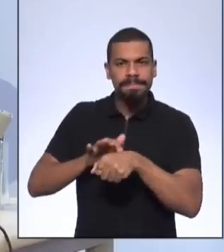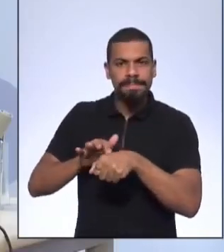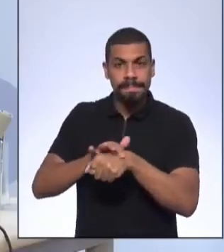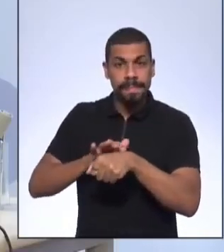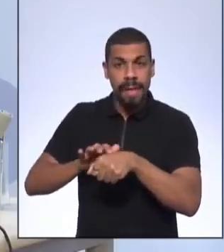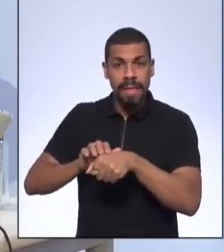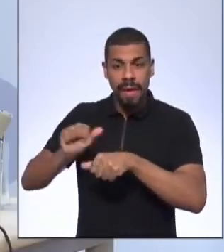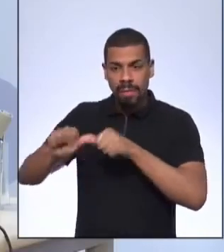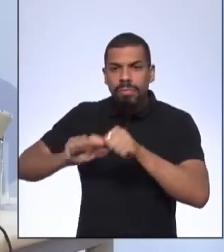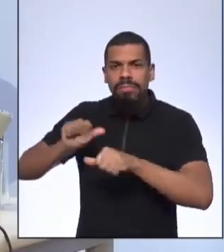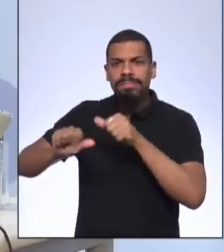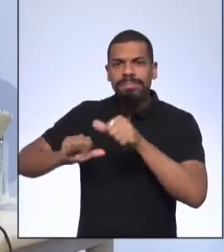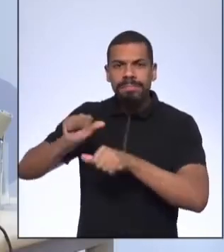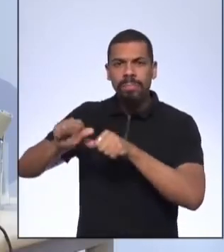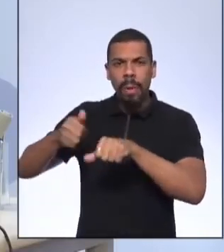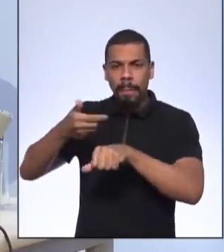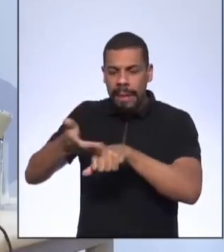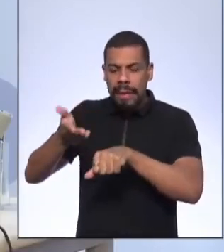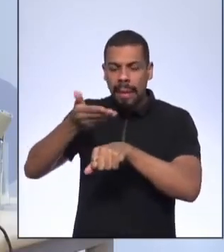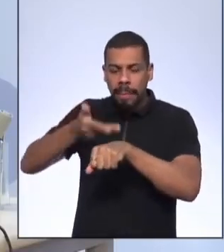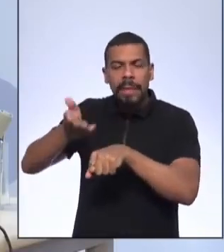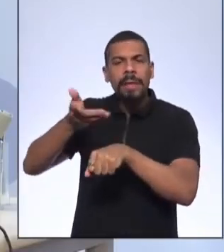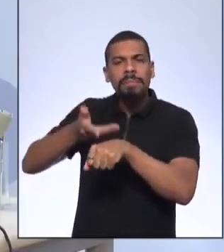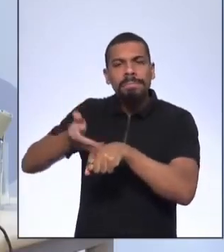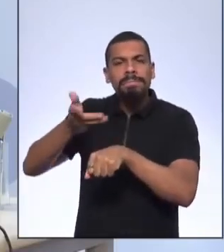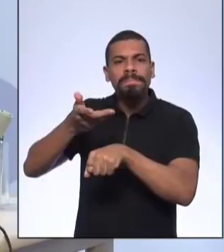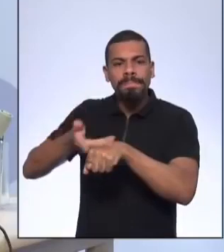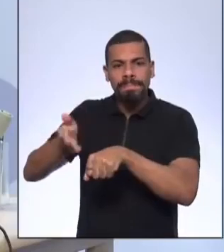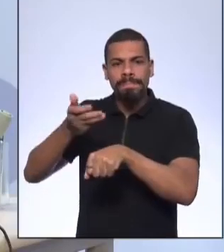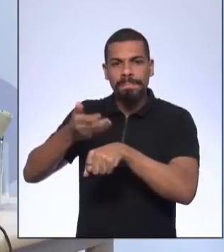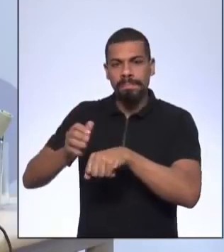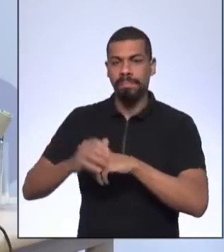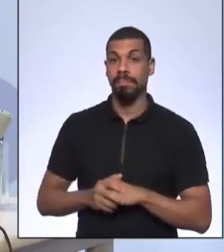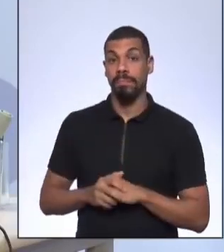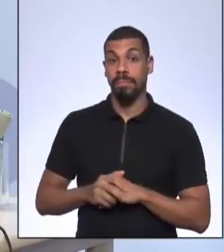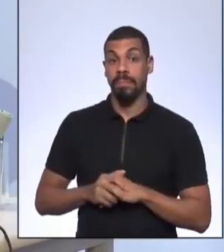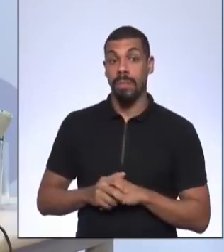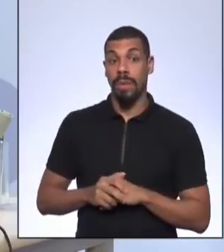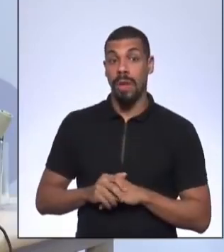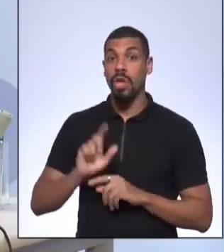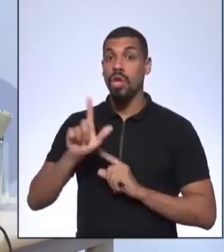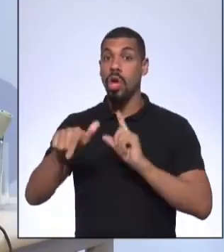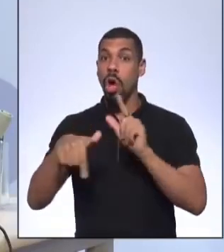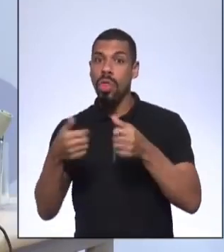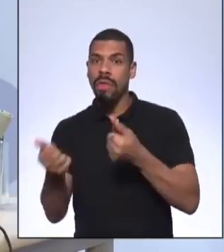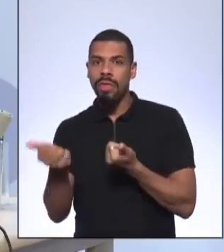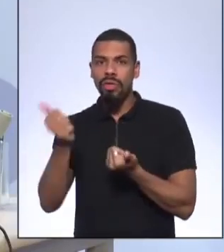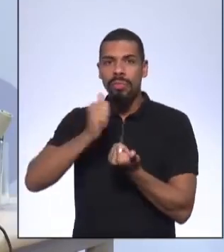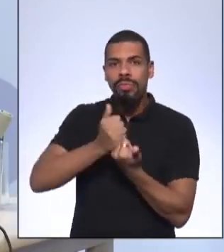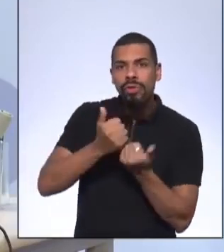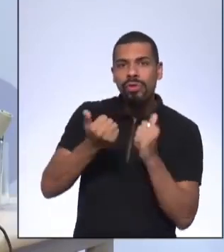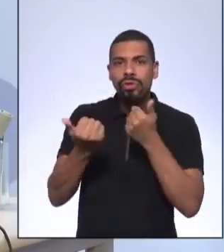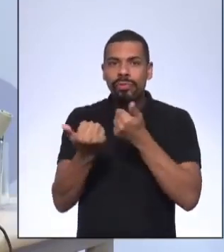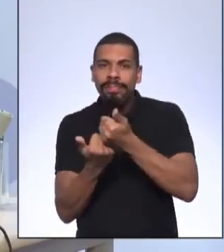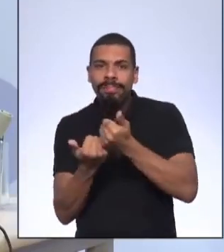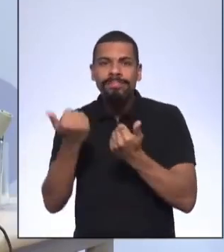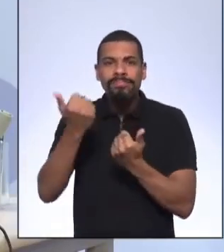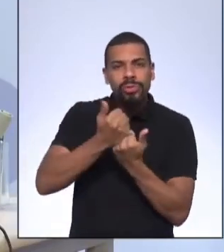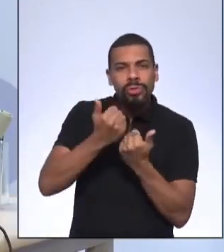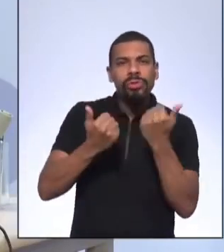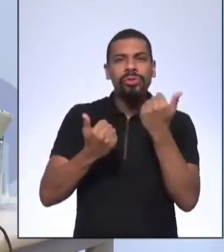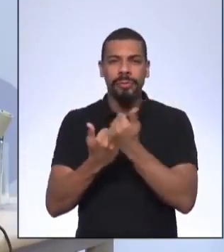vão sendo perdidas, mortas, e vão formar aí a poeira da nossa casa. E outras vão tomando seu lugar por processos mitóticos.